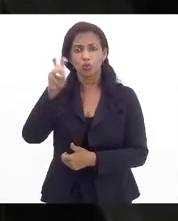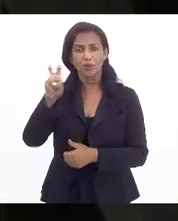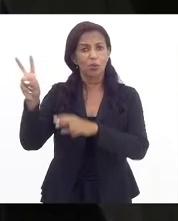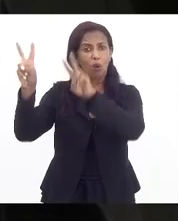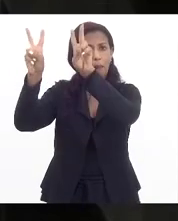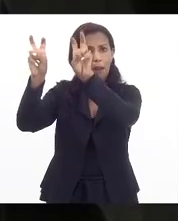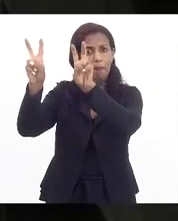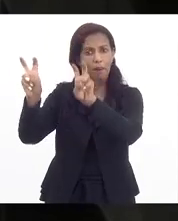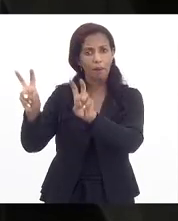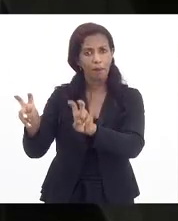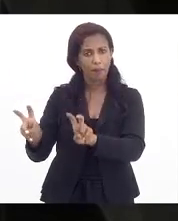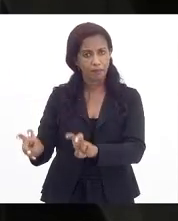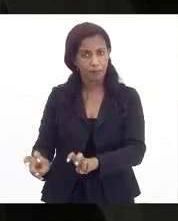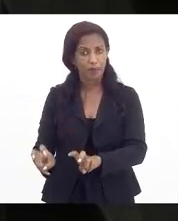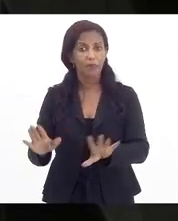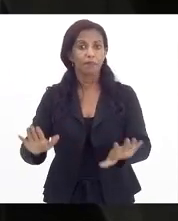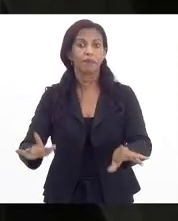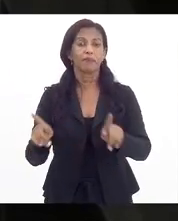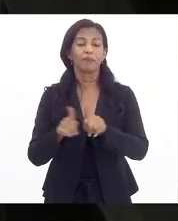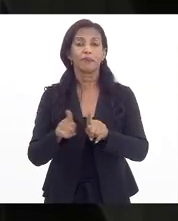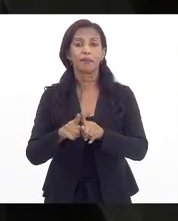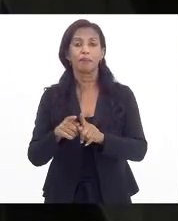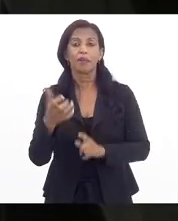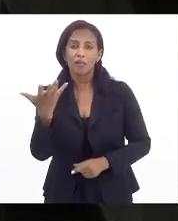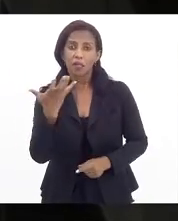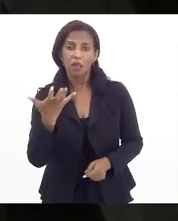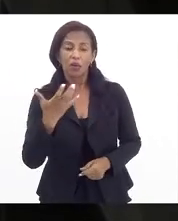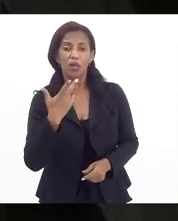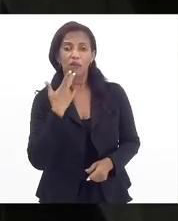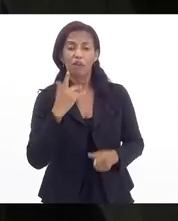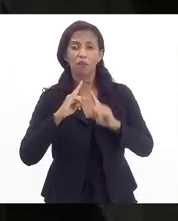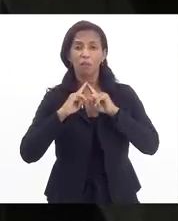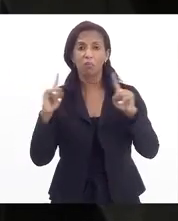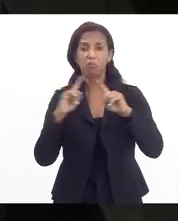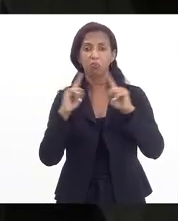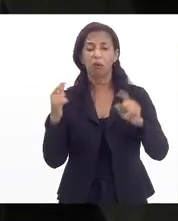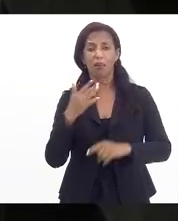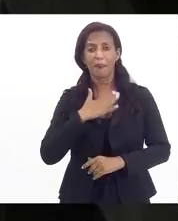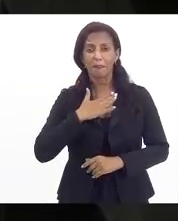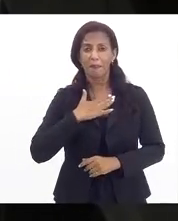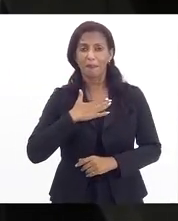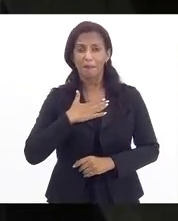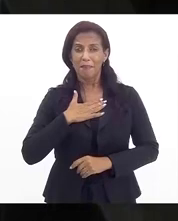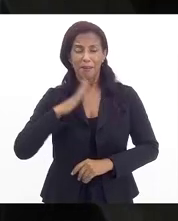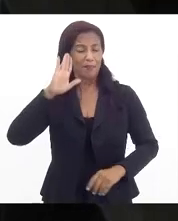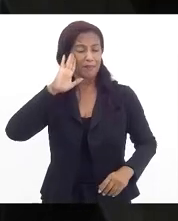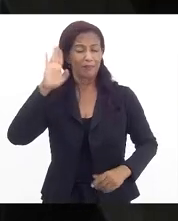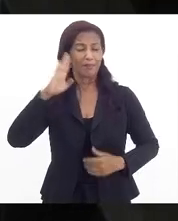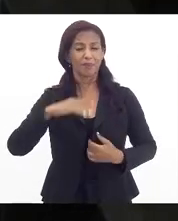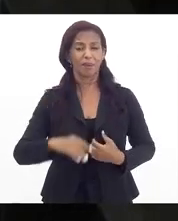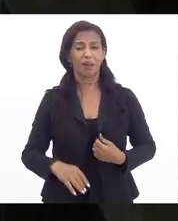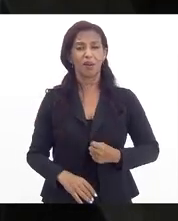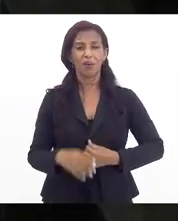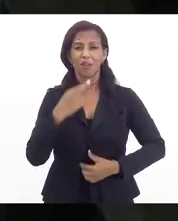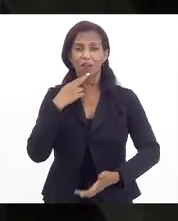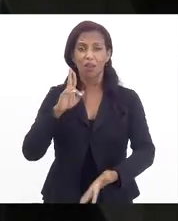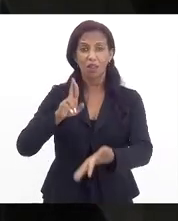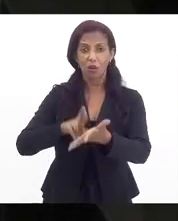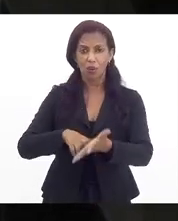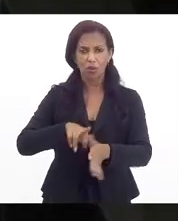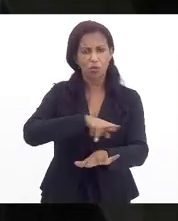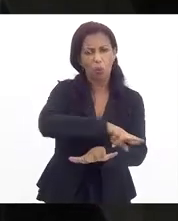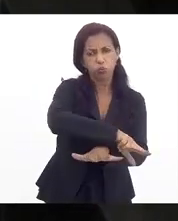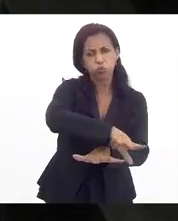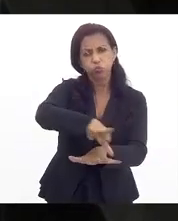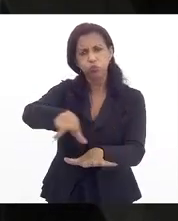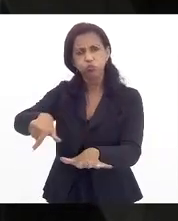em cinco temas entretanto Márcio eu quero fazer a minha crítica cama para mim a crítica é matricial eu reconheço que